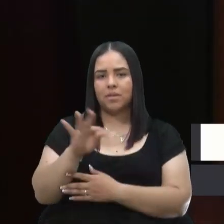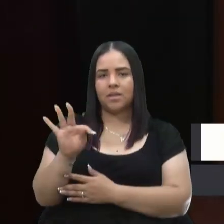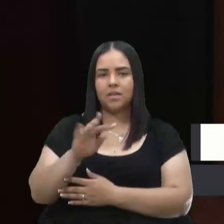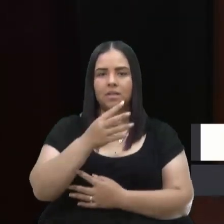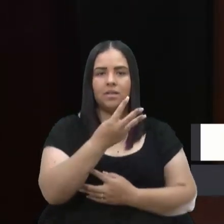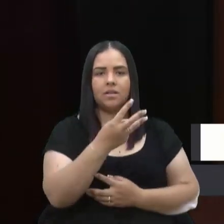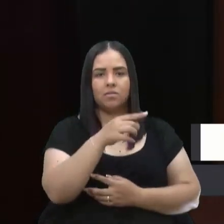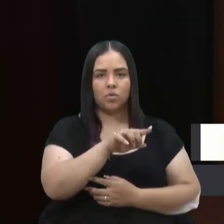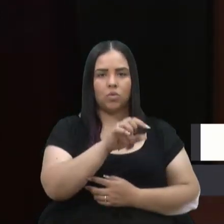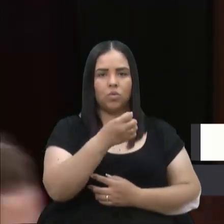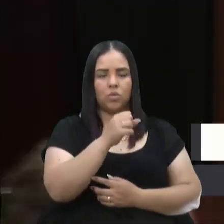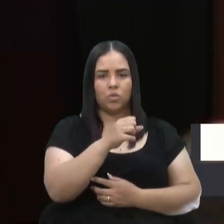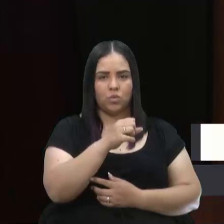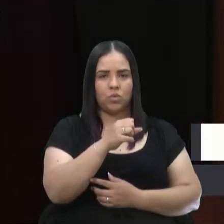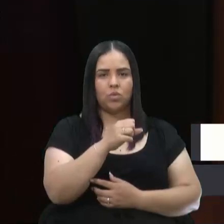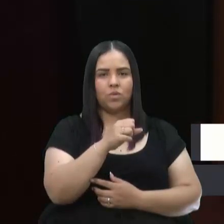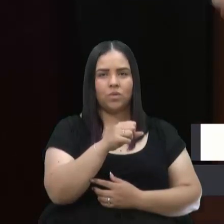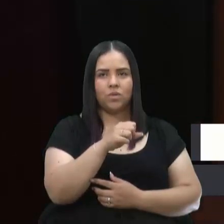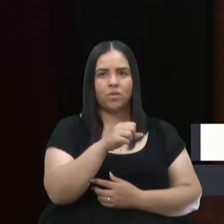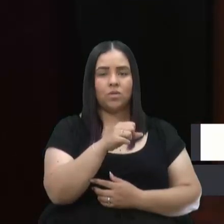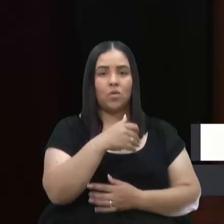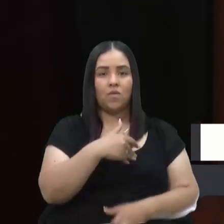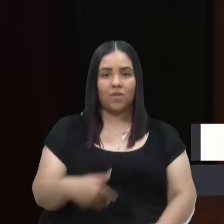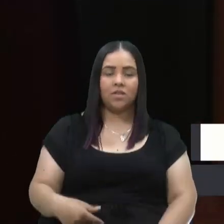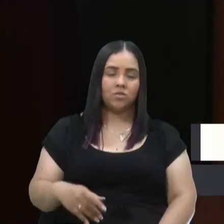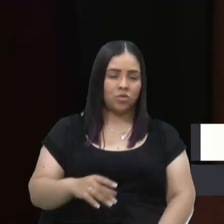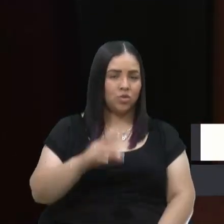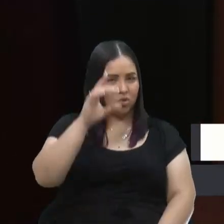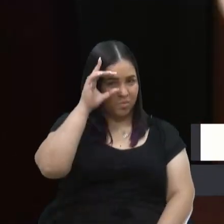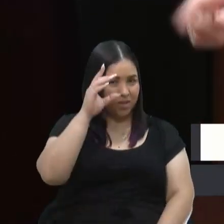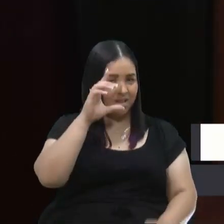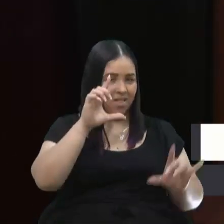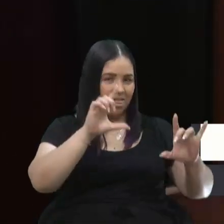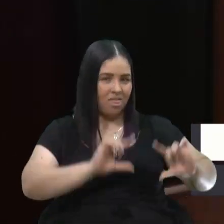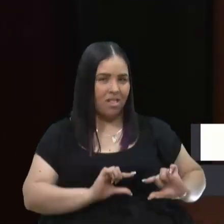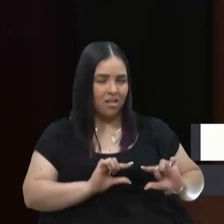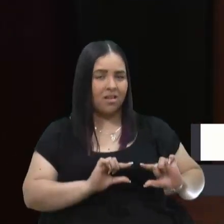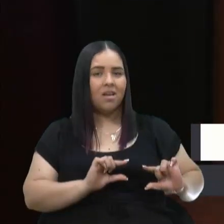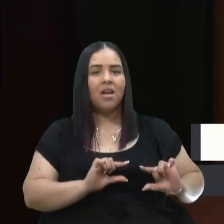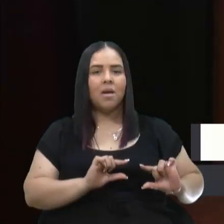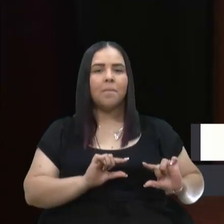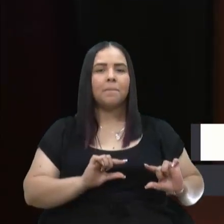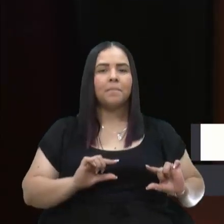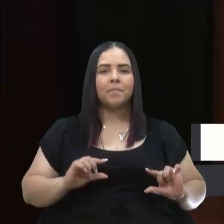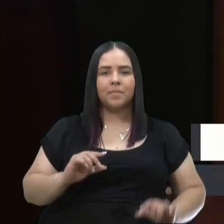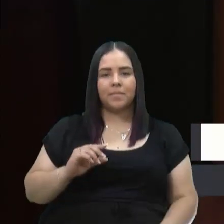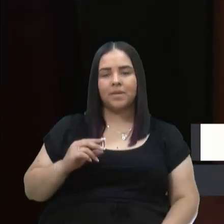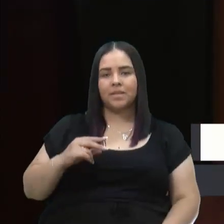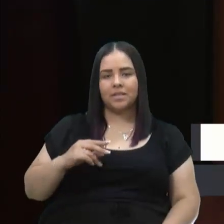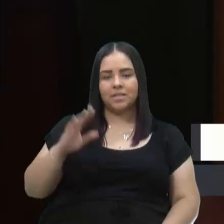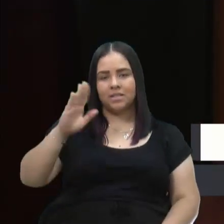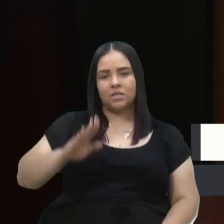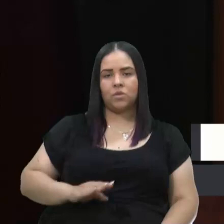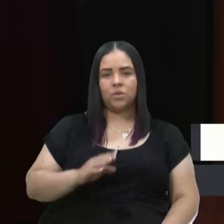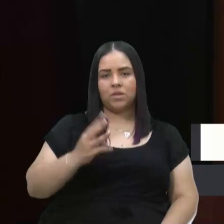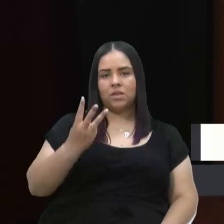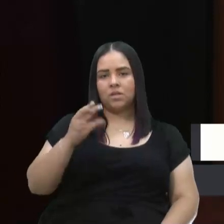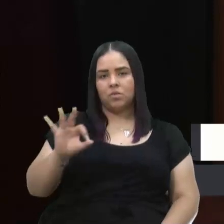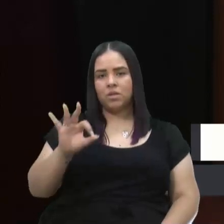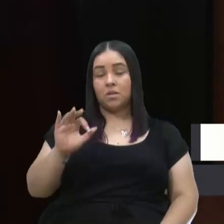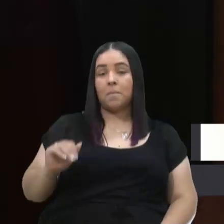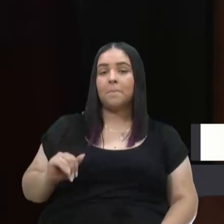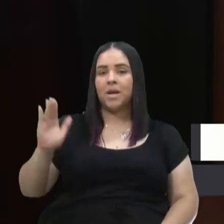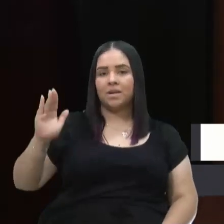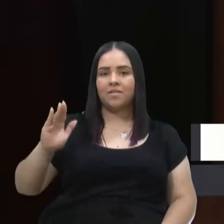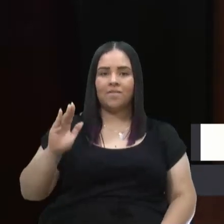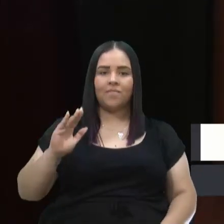3,8, esse ano, no governo Dilma, queda de 3,8, esse ano o Brasil vai crescer 3%. Desemprego no governo Dilma, quando